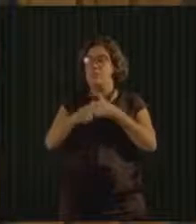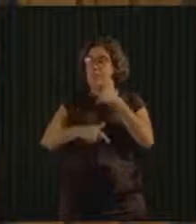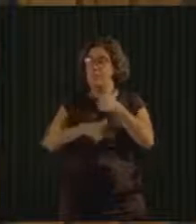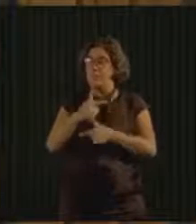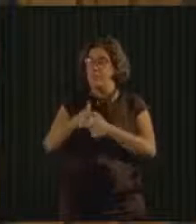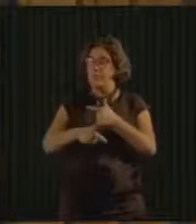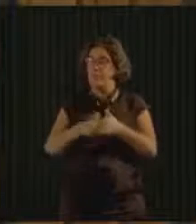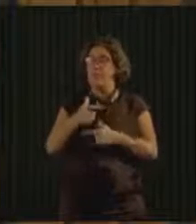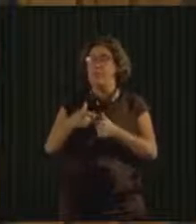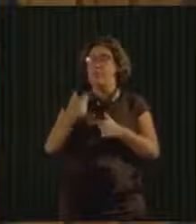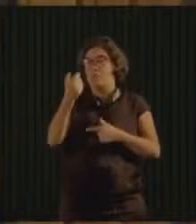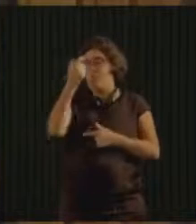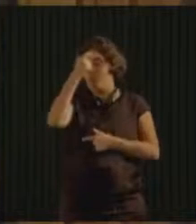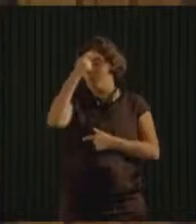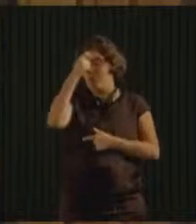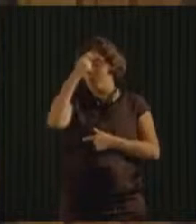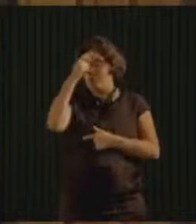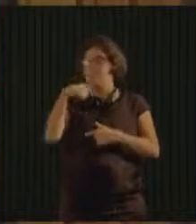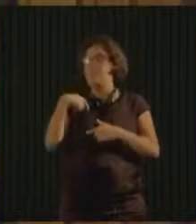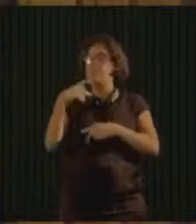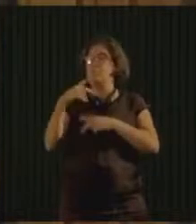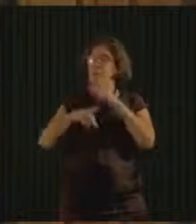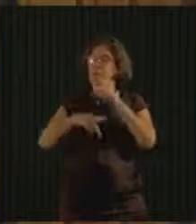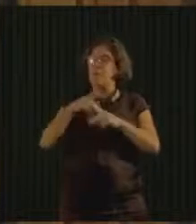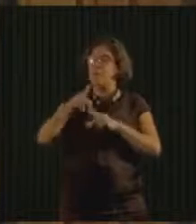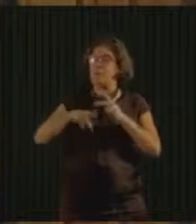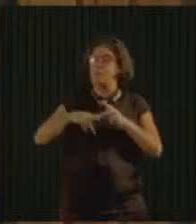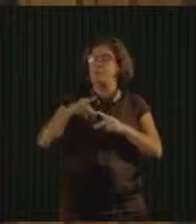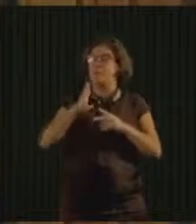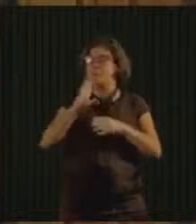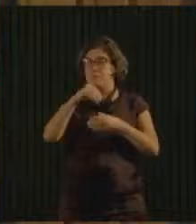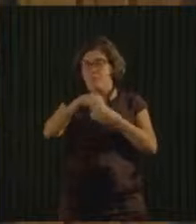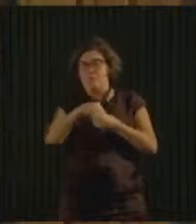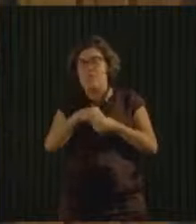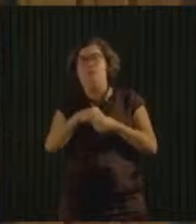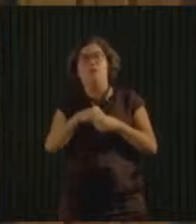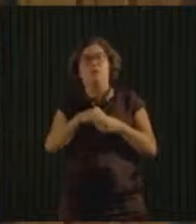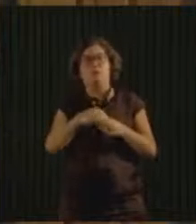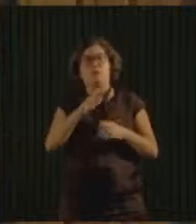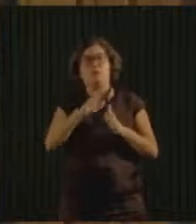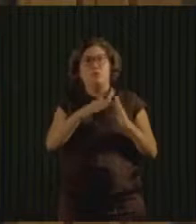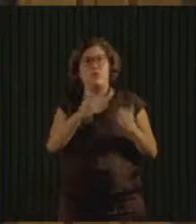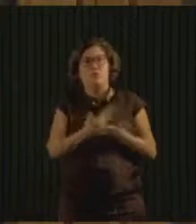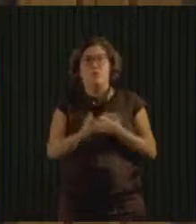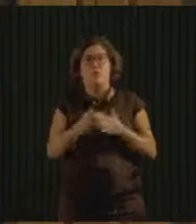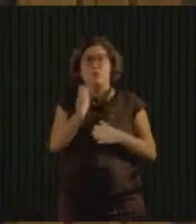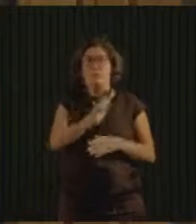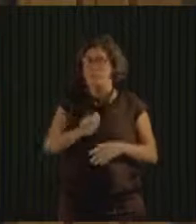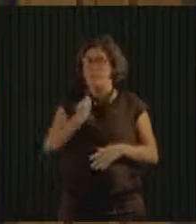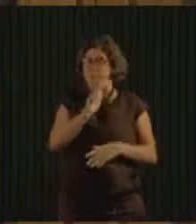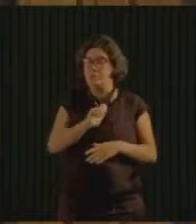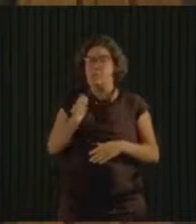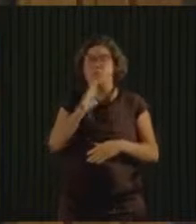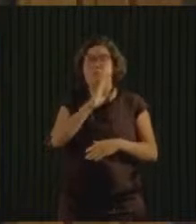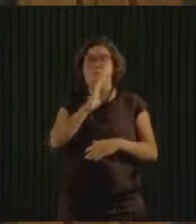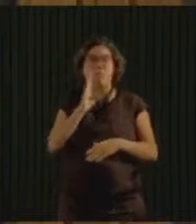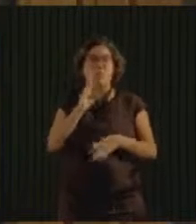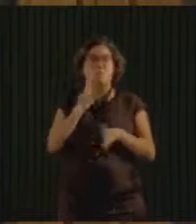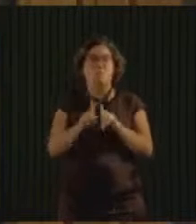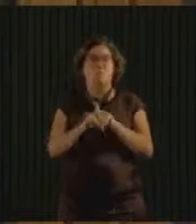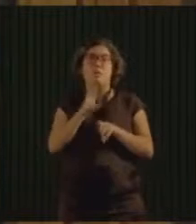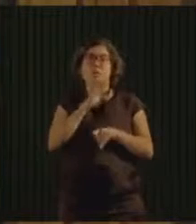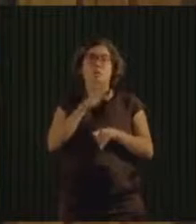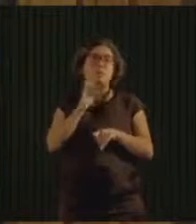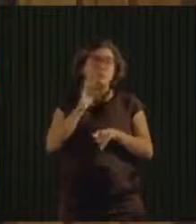trabalhos de conscientização da população na escola, nas associações de bares e restaurantes,